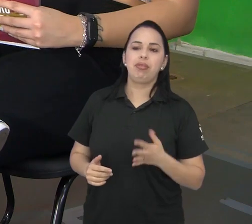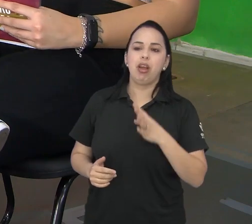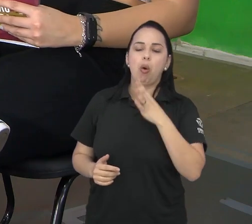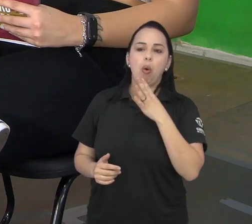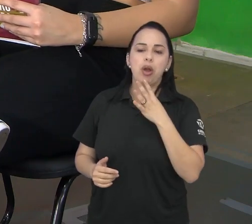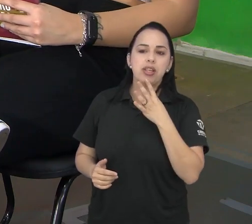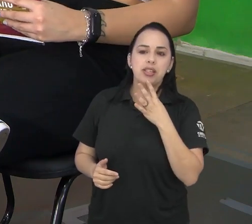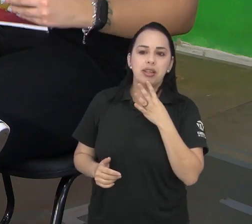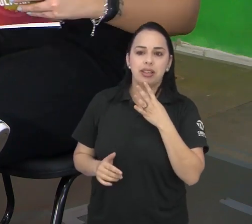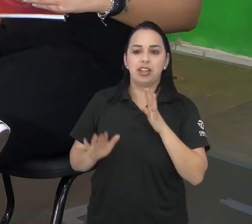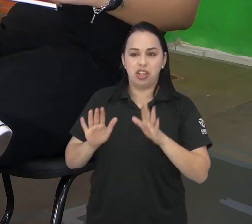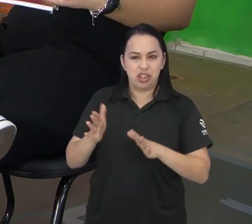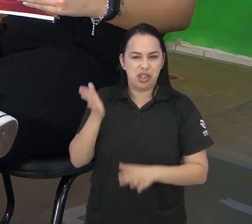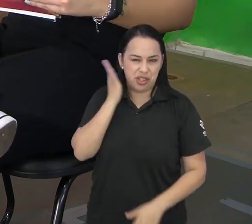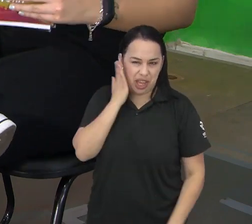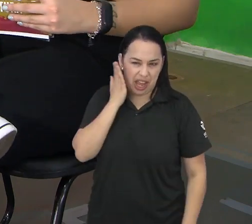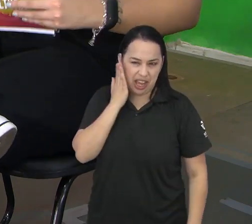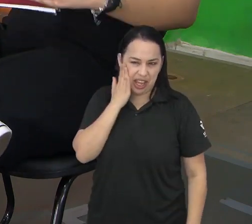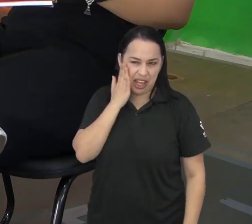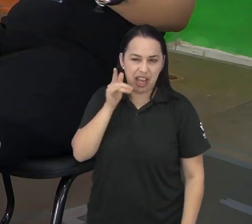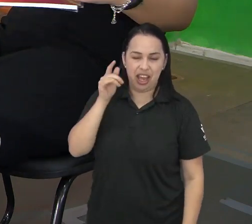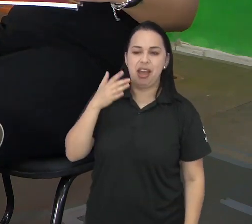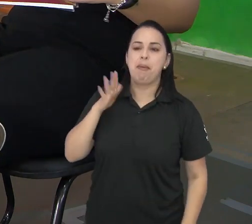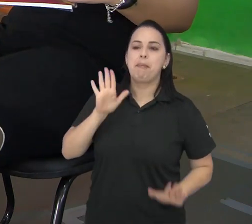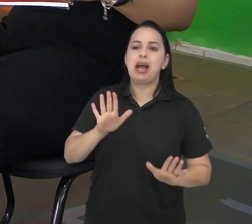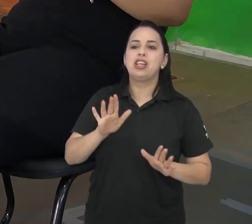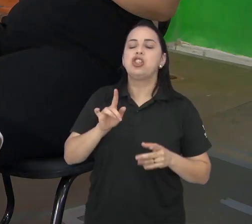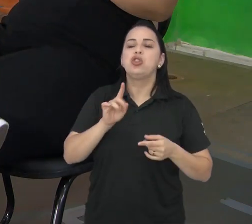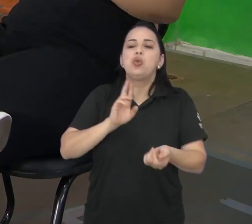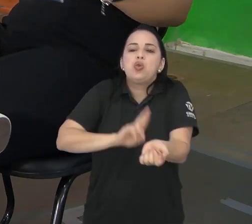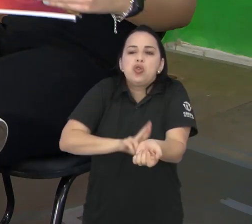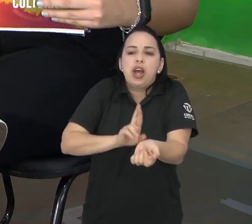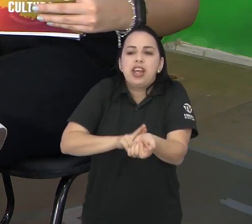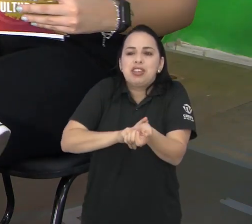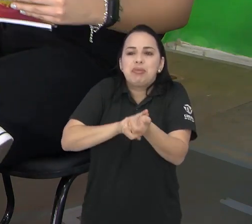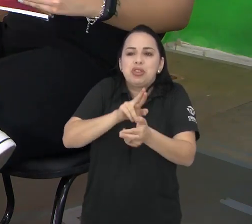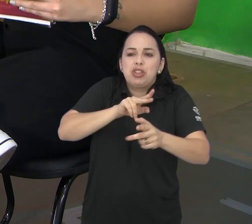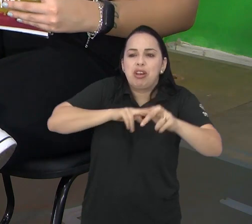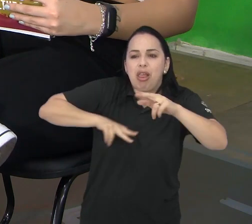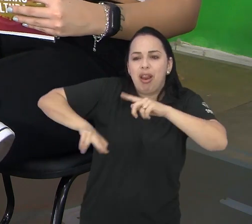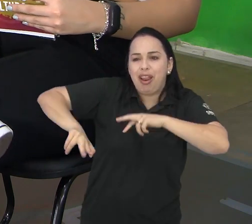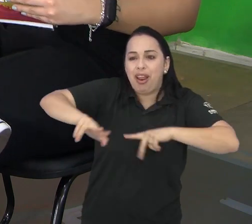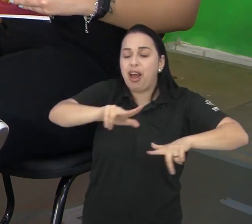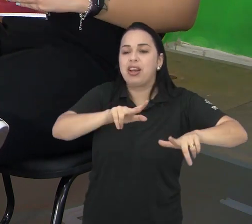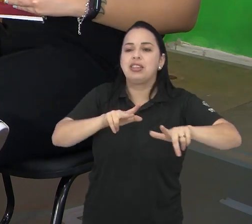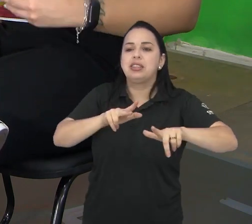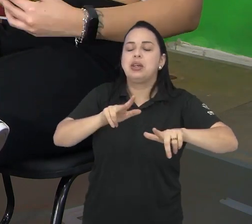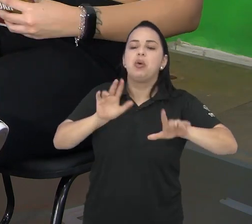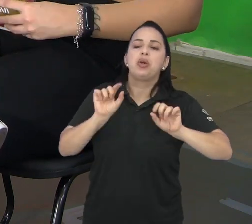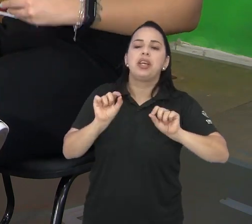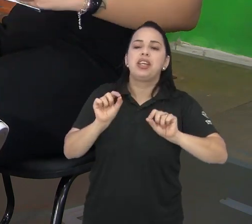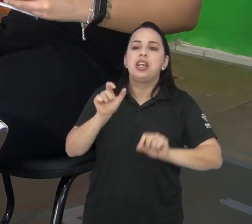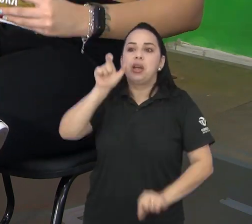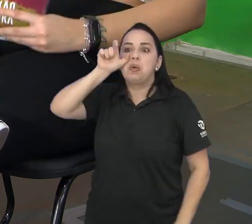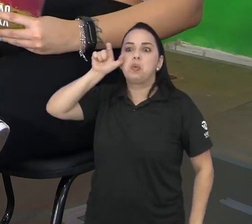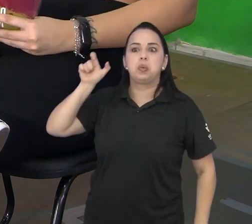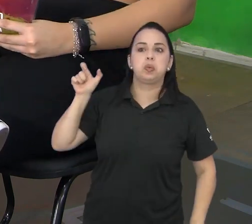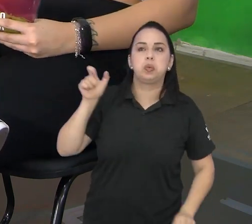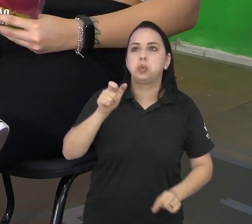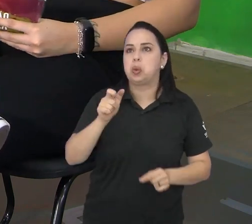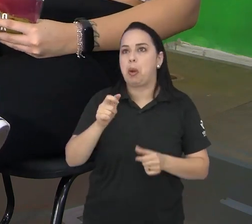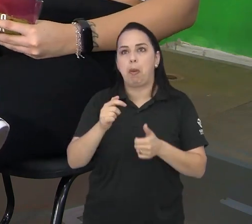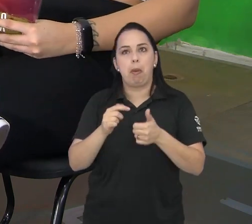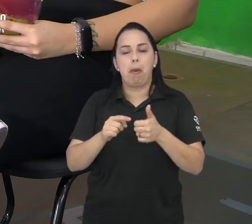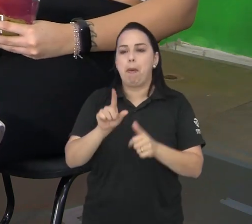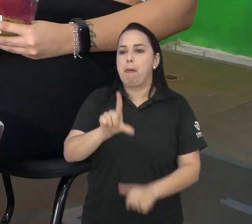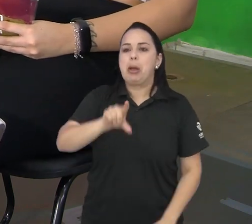você conheceu, bom, eu já sei que você conheceu, mas você conheceu ritmos diferentes lá, né? O que te impressionou mais assim